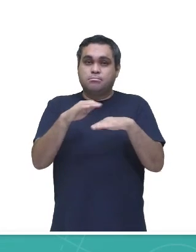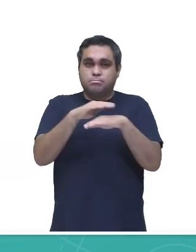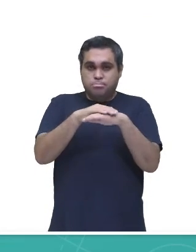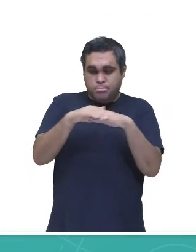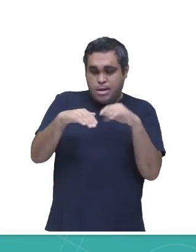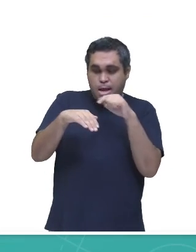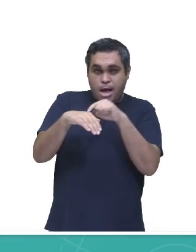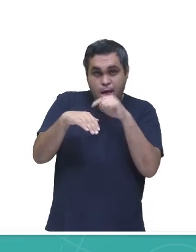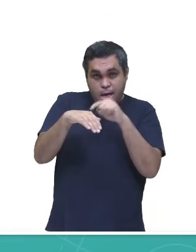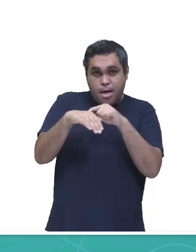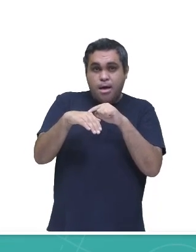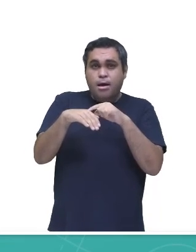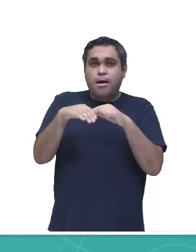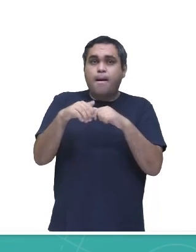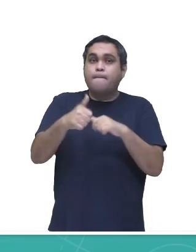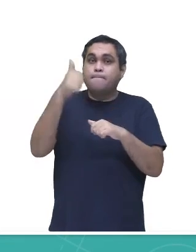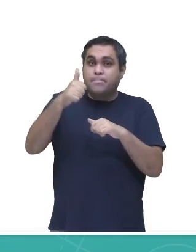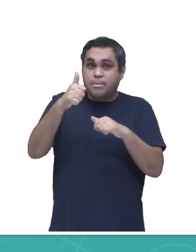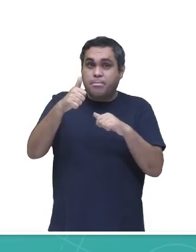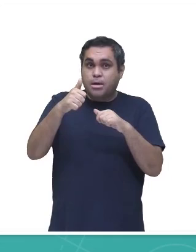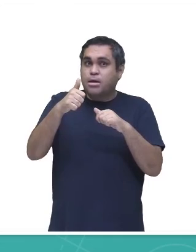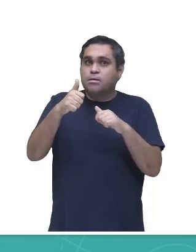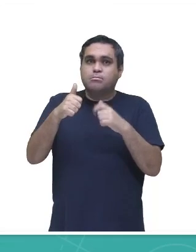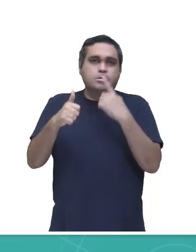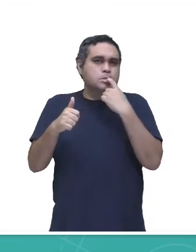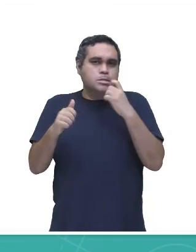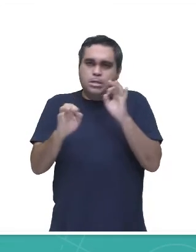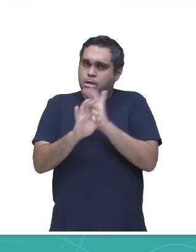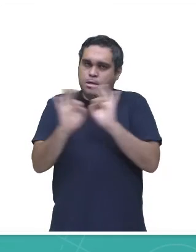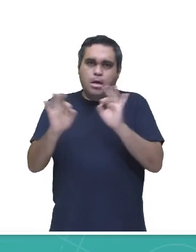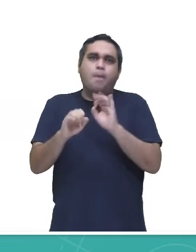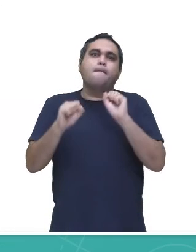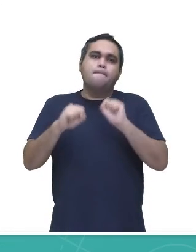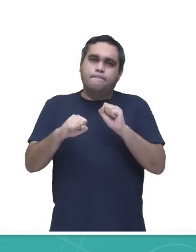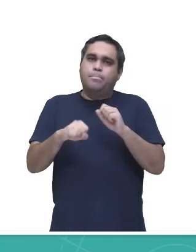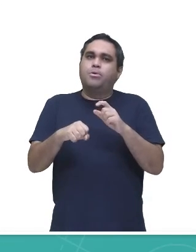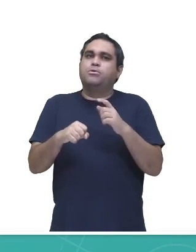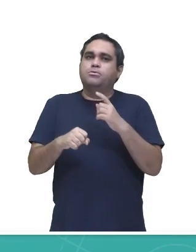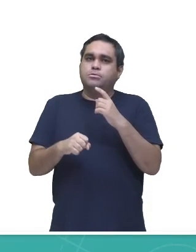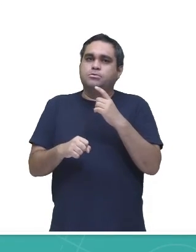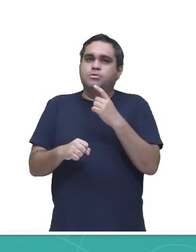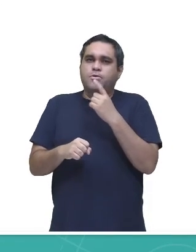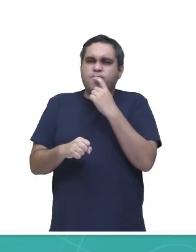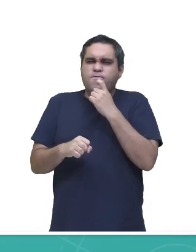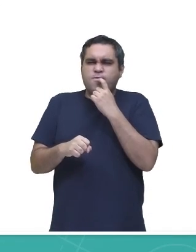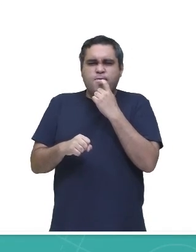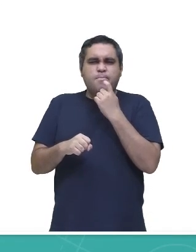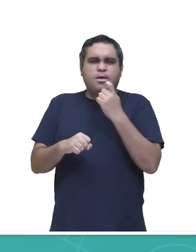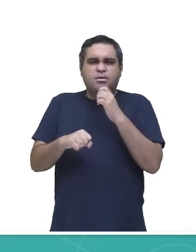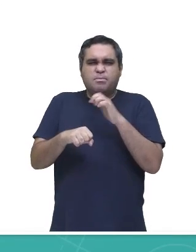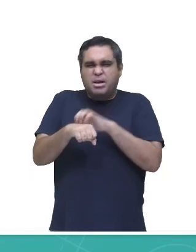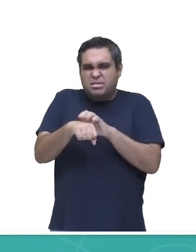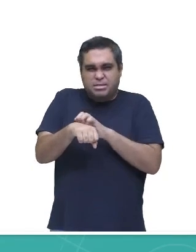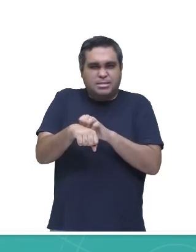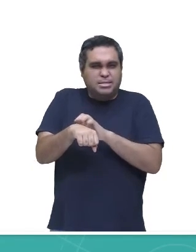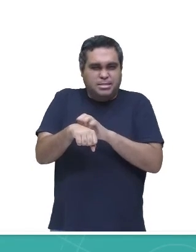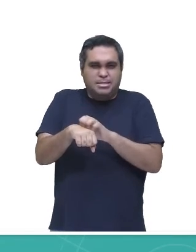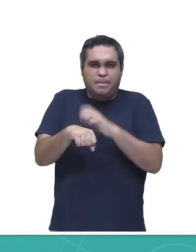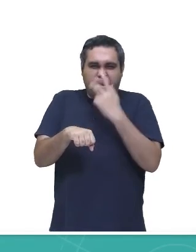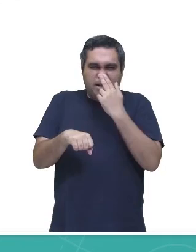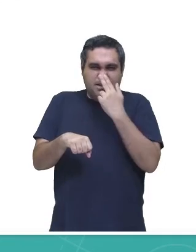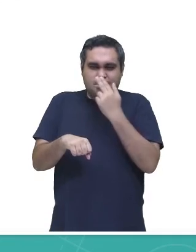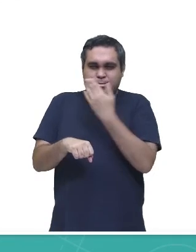foto que nós vimos, ela não sangra, pode ficar bem vermelho ali, como a gente visualizou na imagem, o pé da irmã do